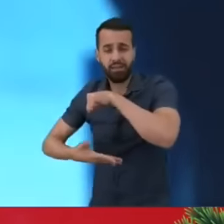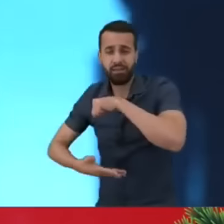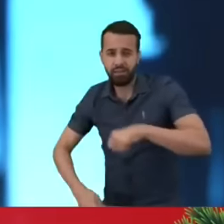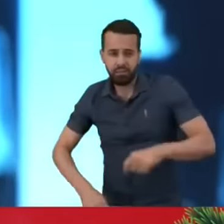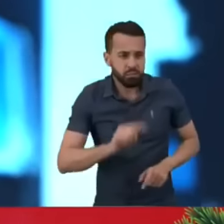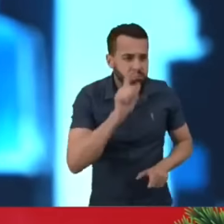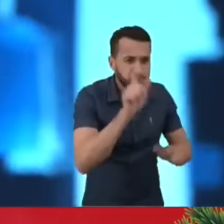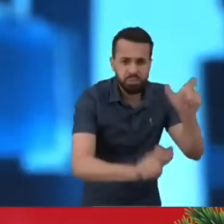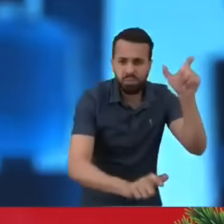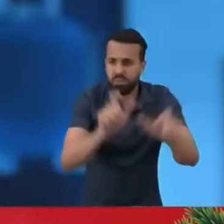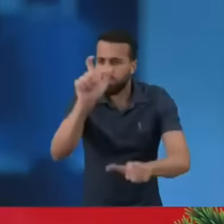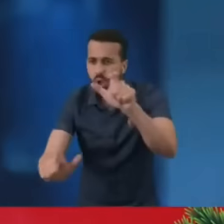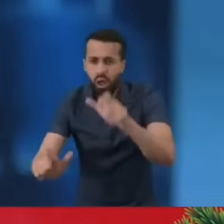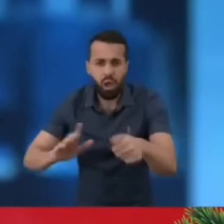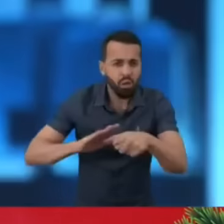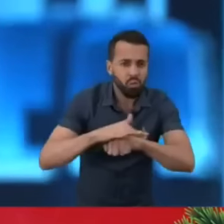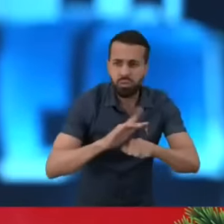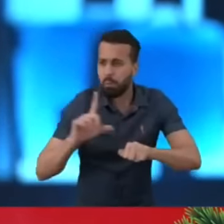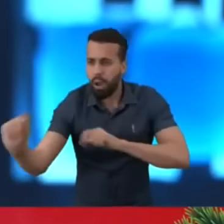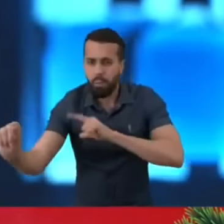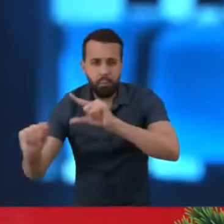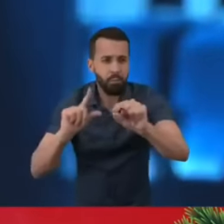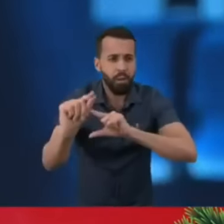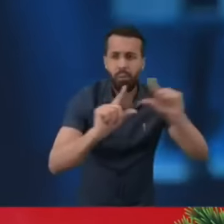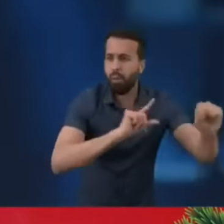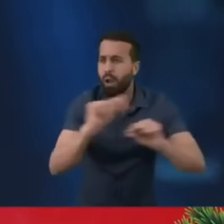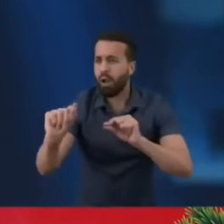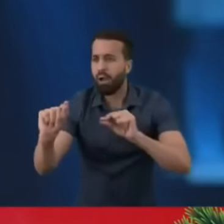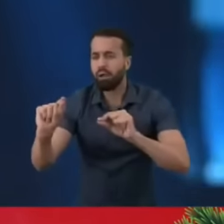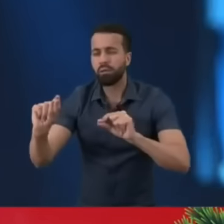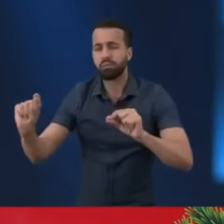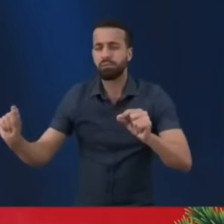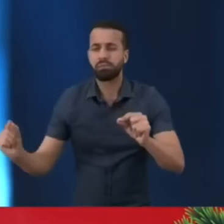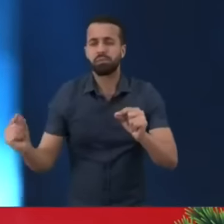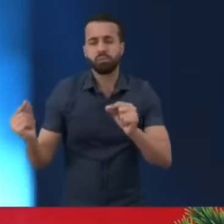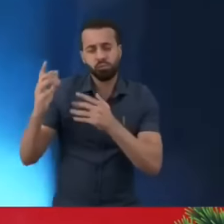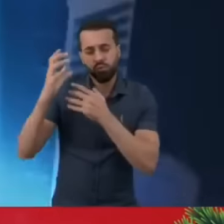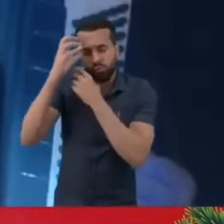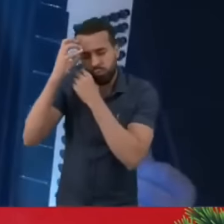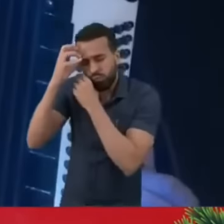os integrantes da vida noturna se foram dormir.